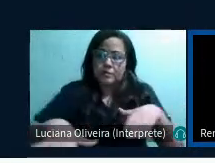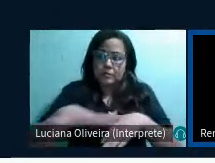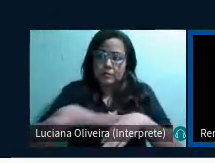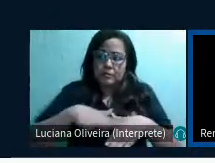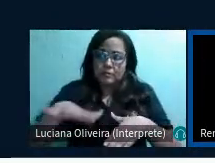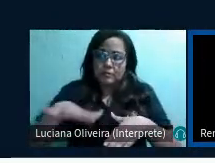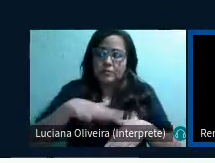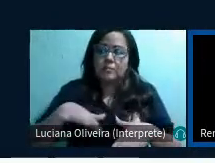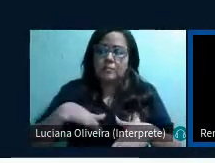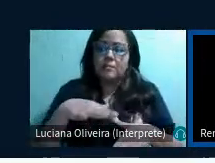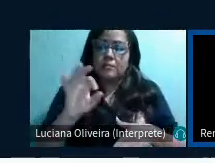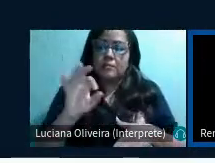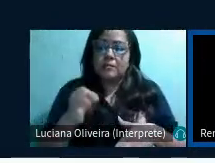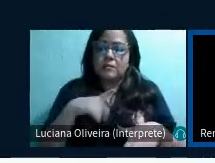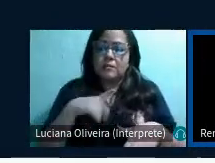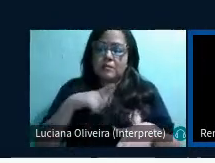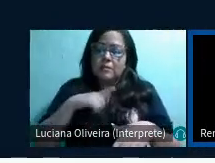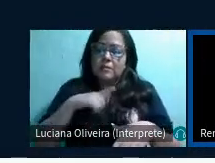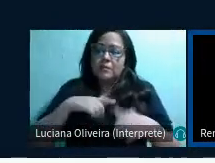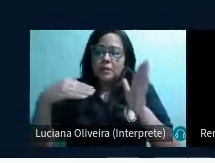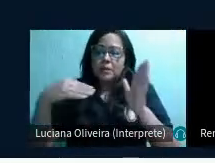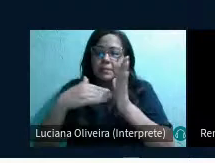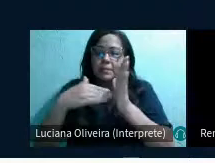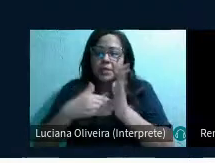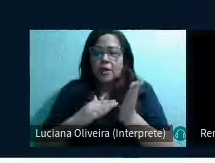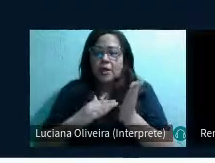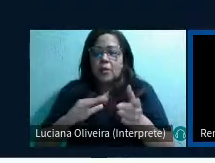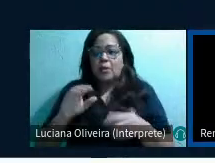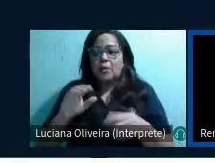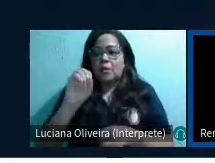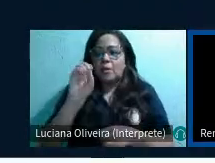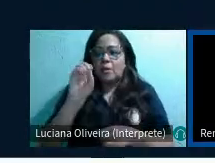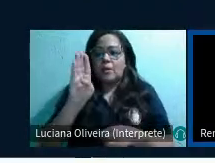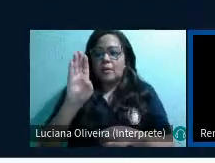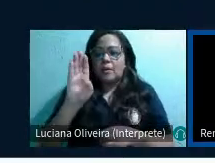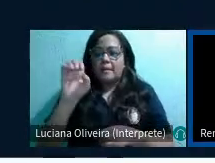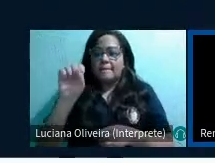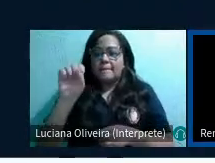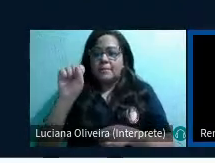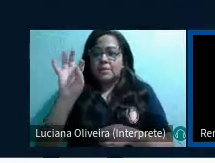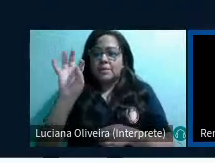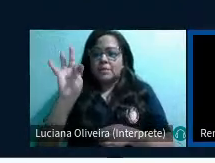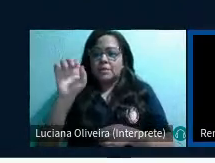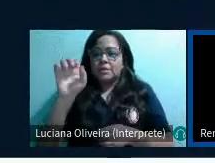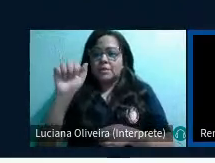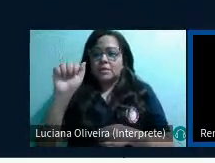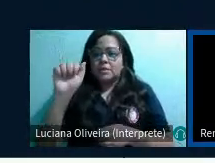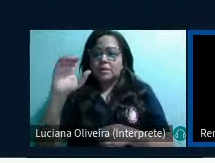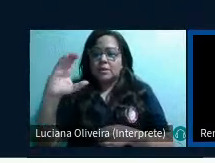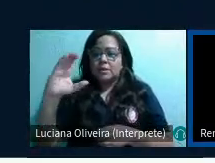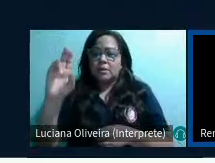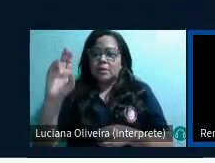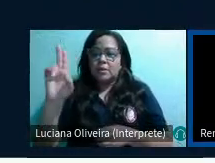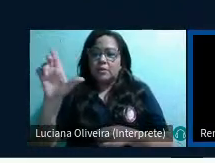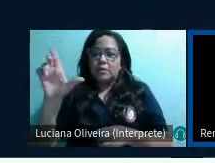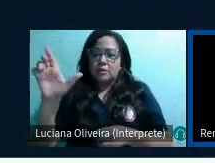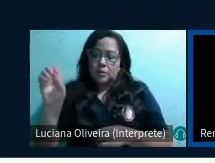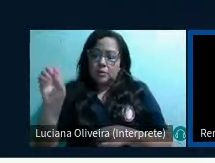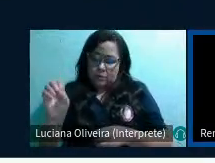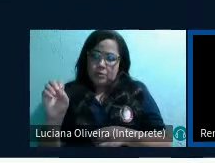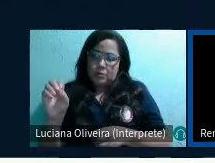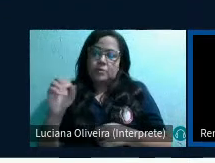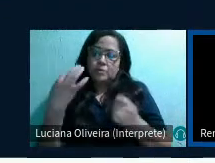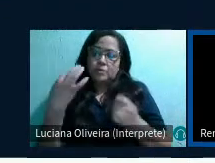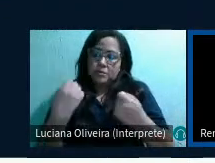Tem um obstáculo físico, você vai ter que identificá-lo com o ultrassônico e contorná-lo. Vai